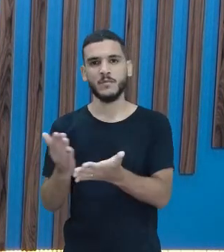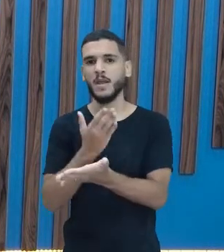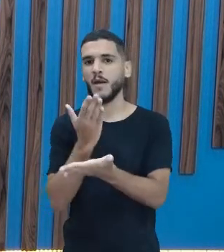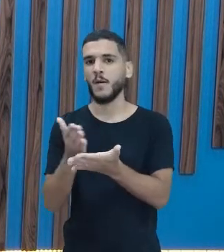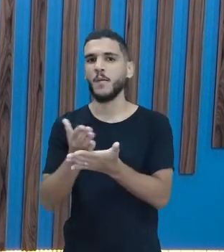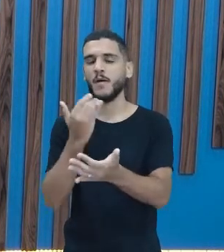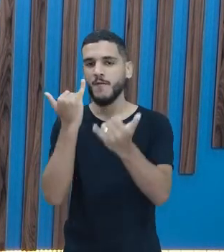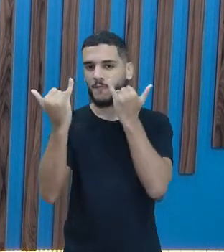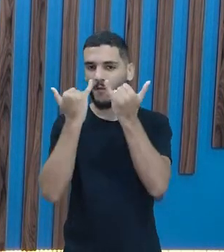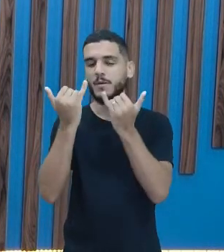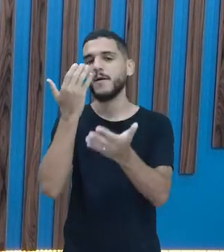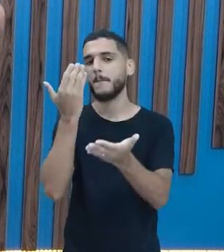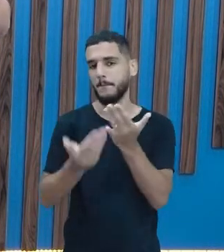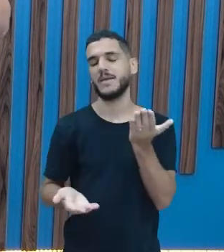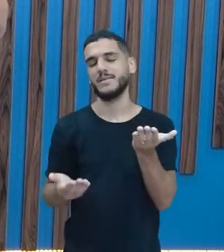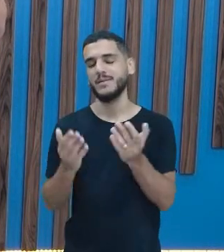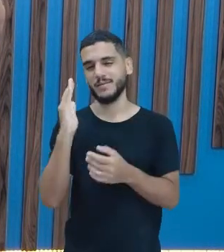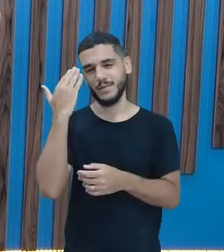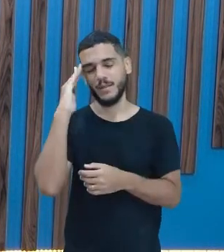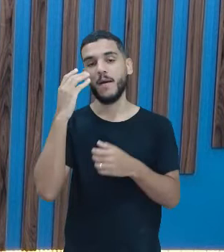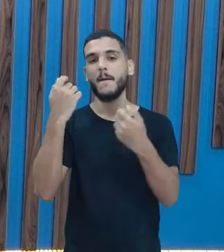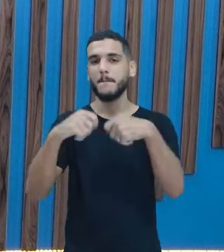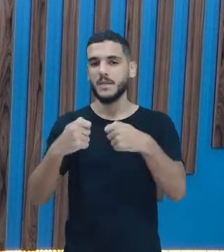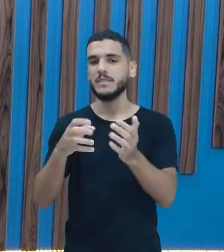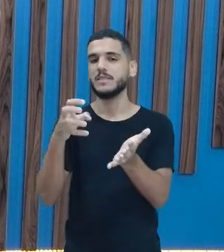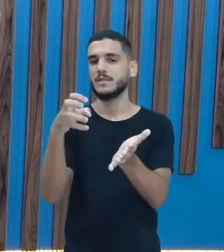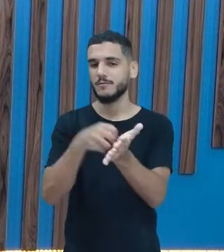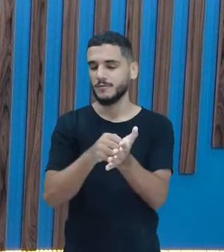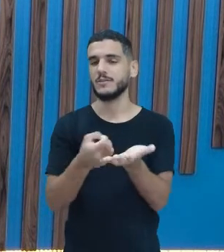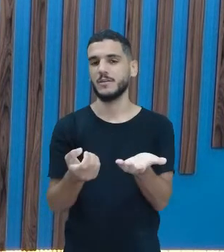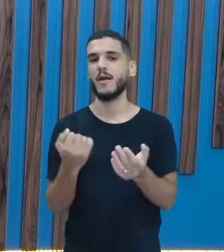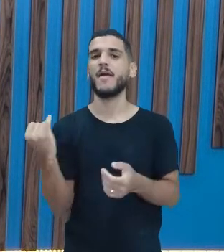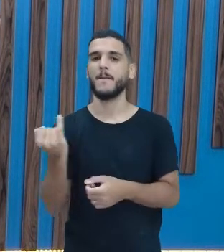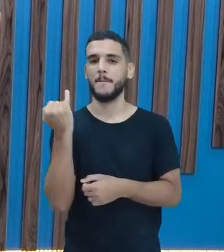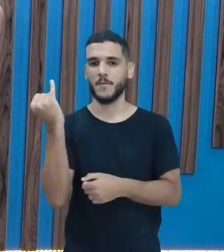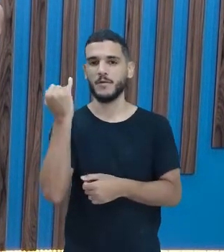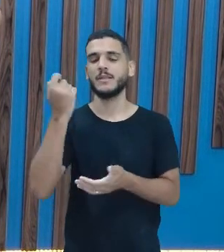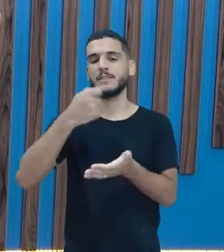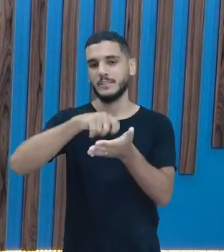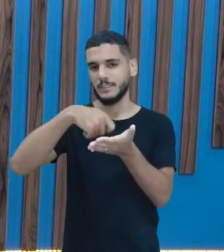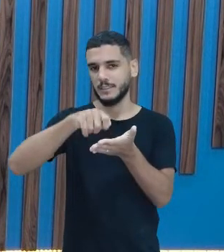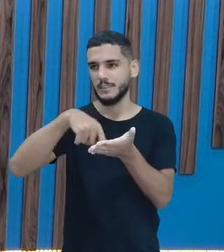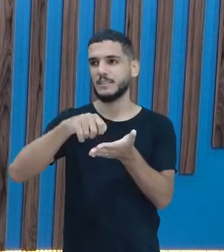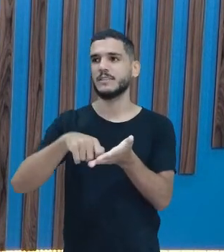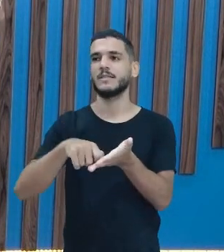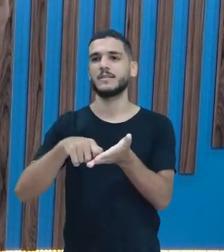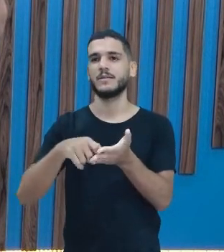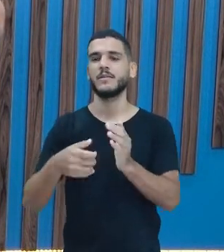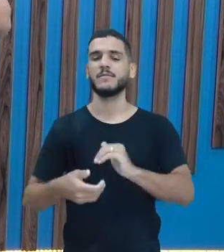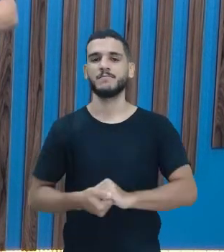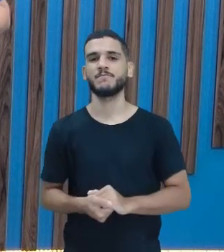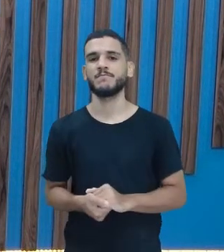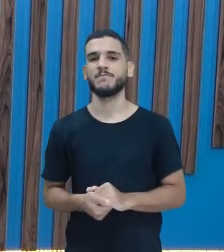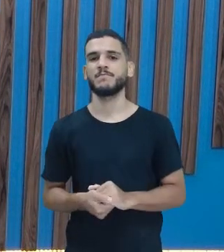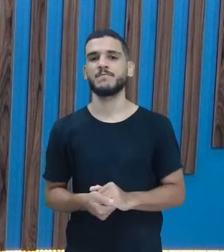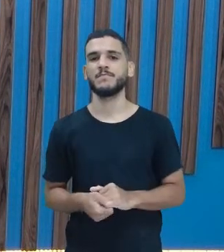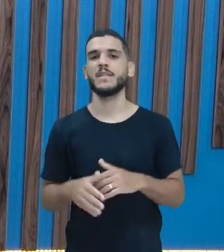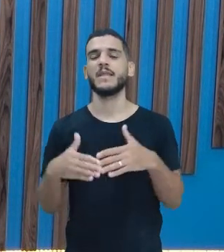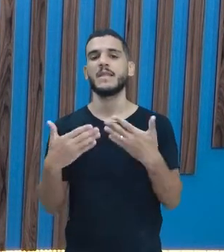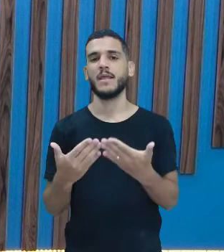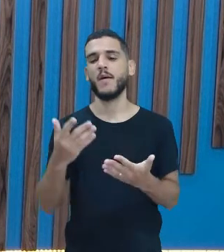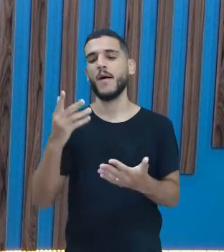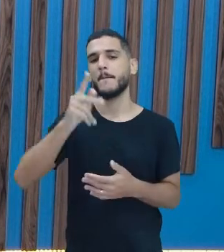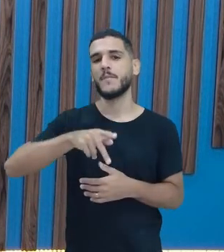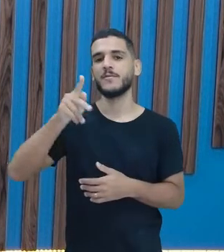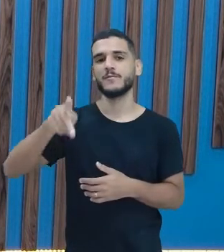nós precisamos sim fazer o registro. Por isso que é importante a escrita na nossa vida e a professora Esté está aqui para não me deixar